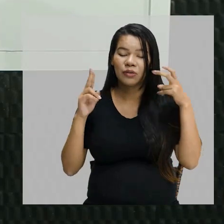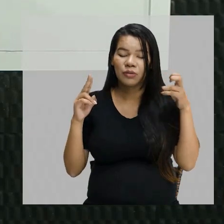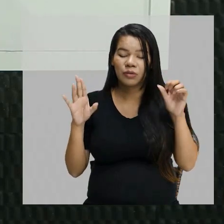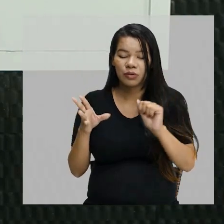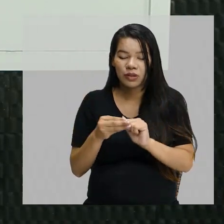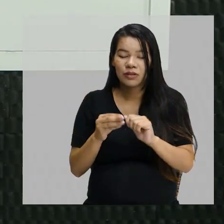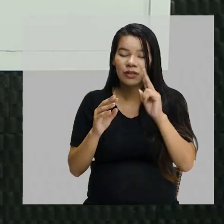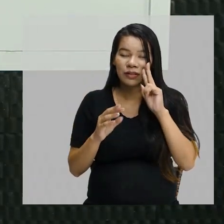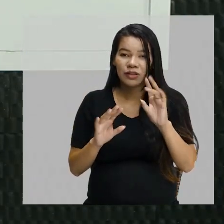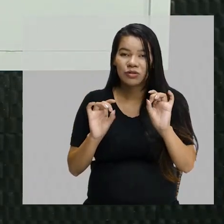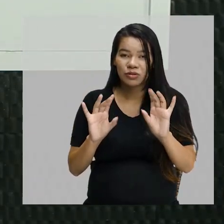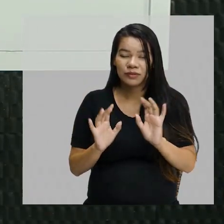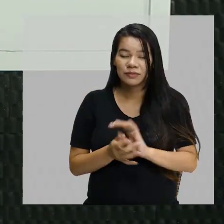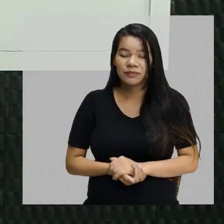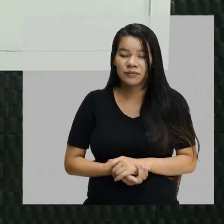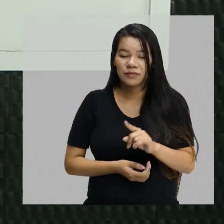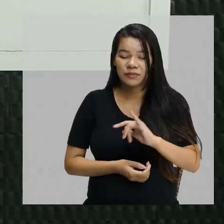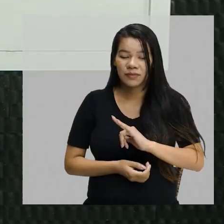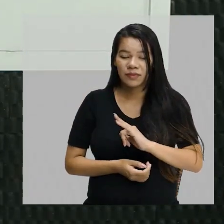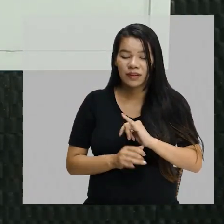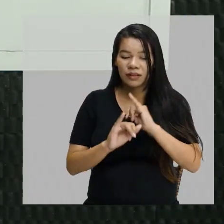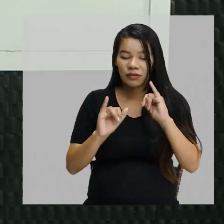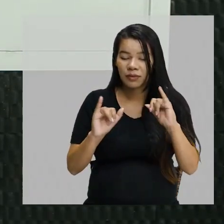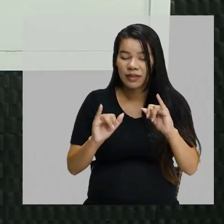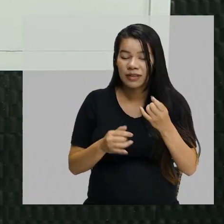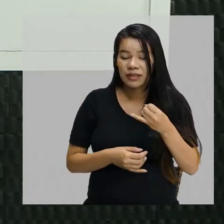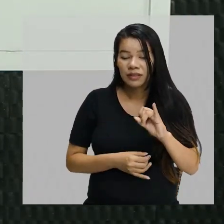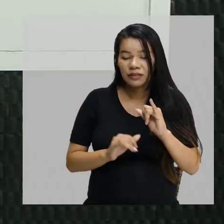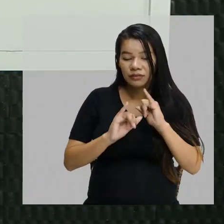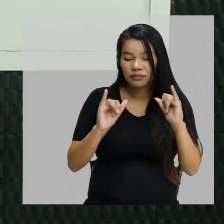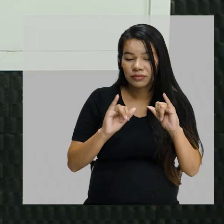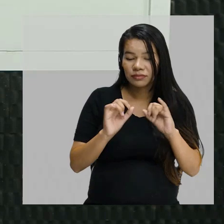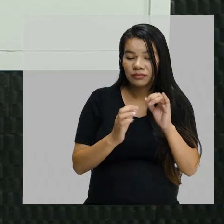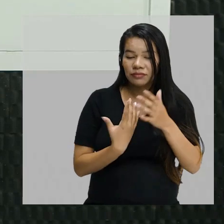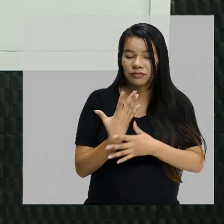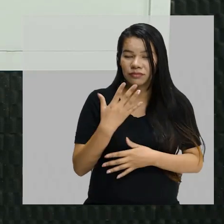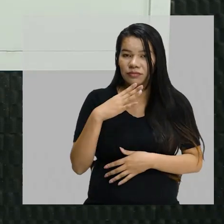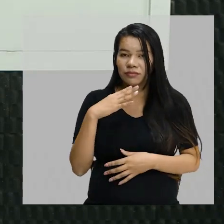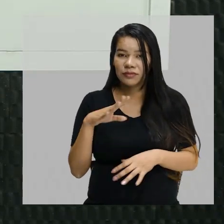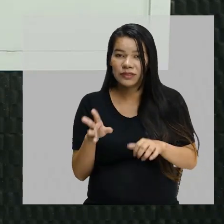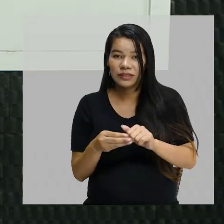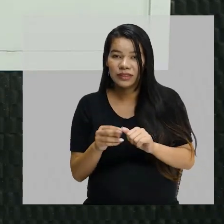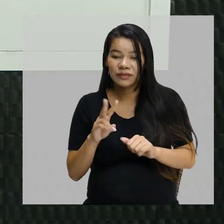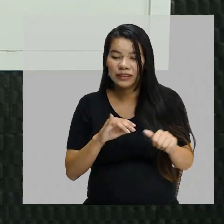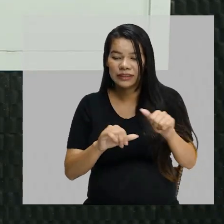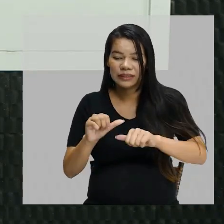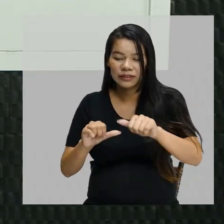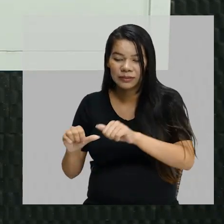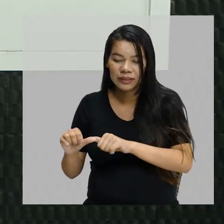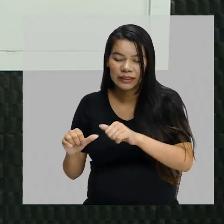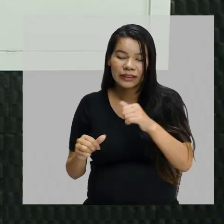Então veja só se você tem informação se essa informação já era conhecimento e esse conhecimento vai ser transformado em sabedoria